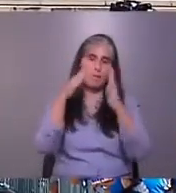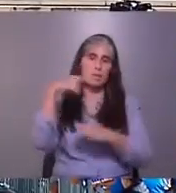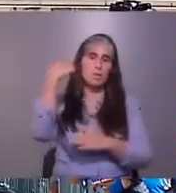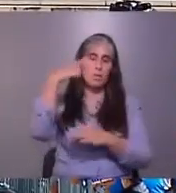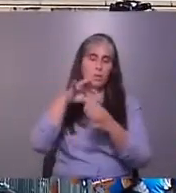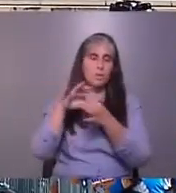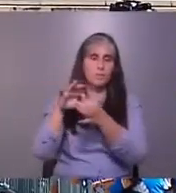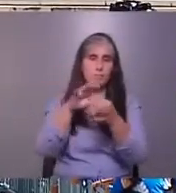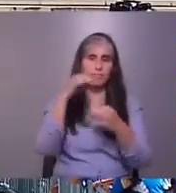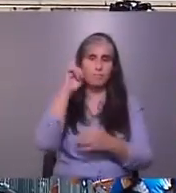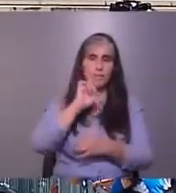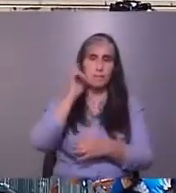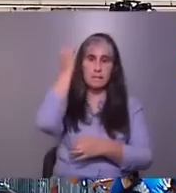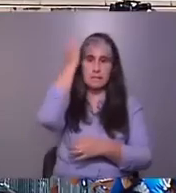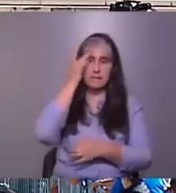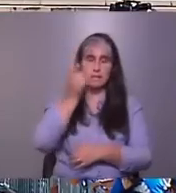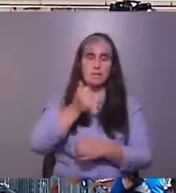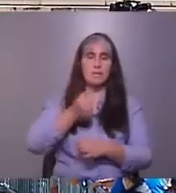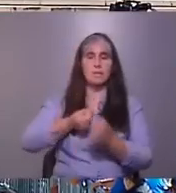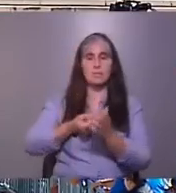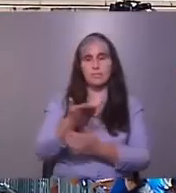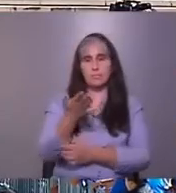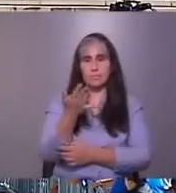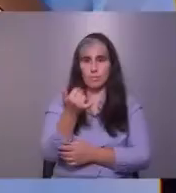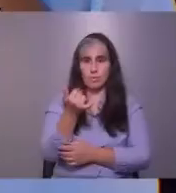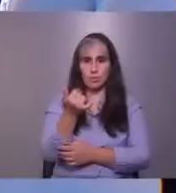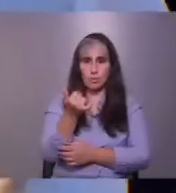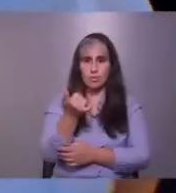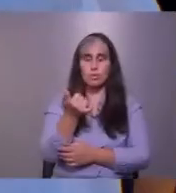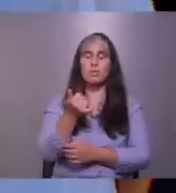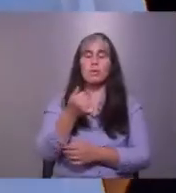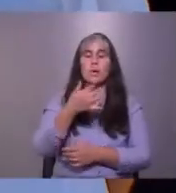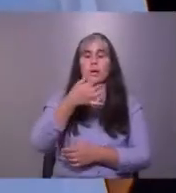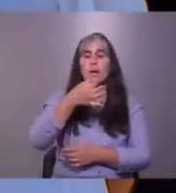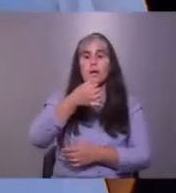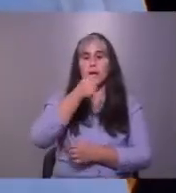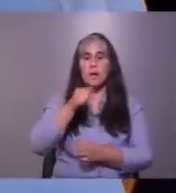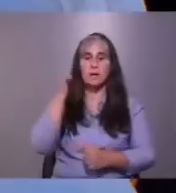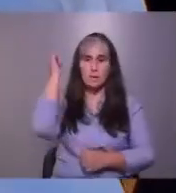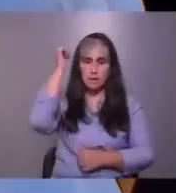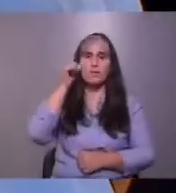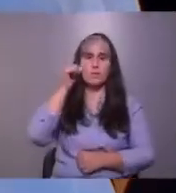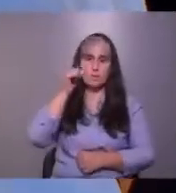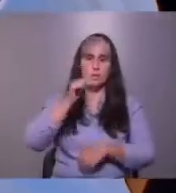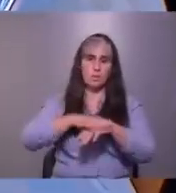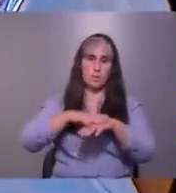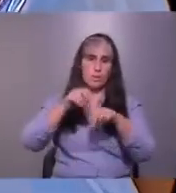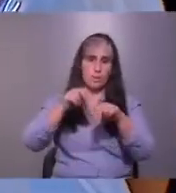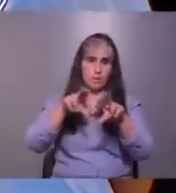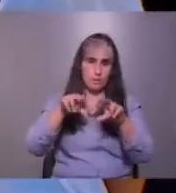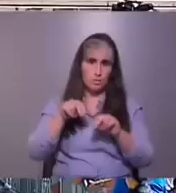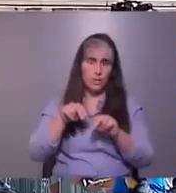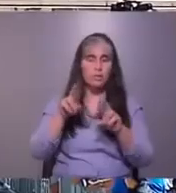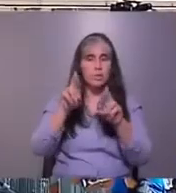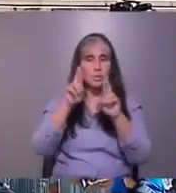e Apostólica. Professo um só batismo para a remissão dos pecados. Espero a ressurreição dos mortos e